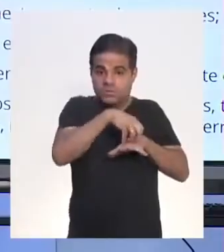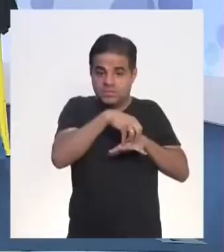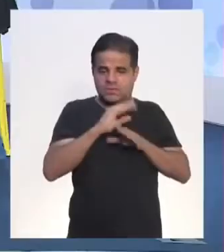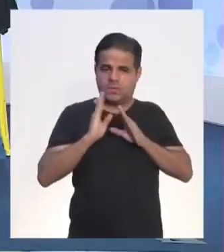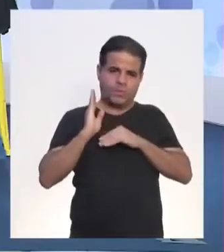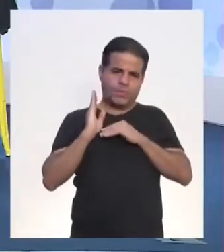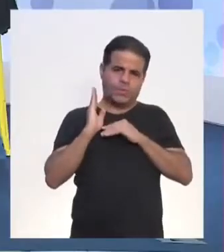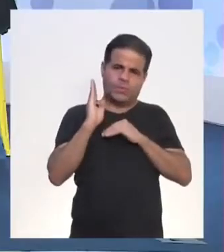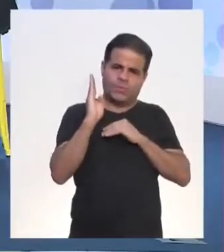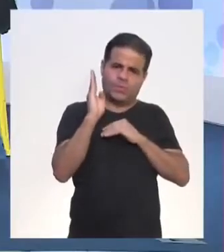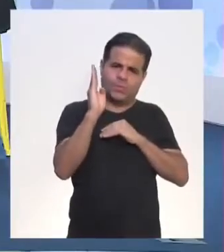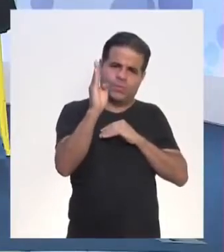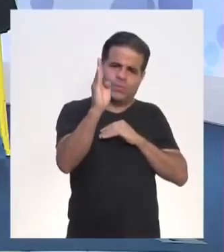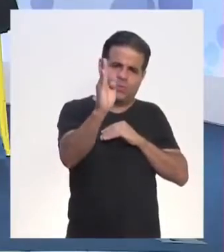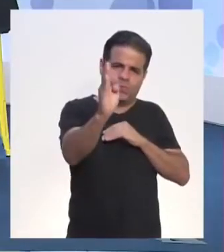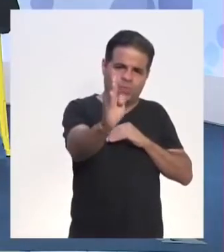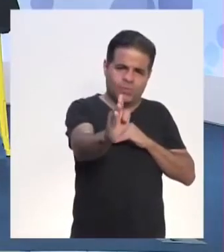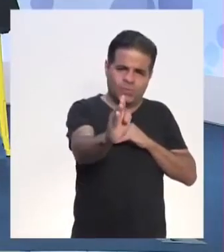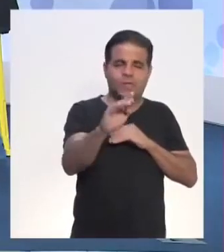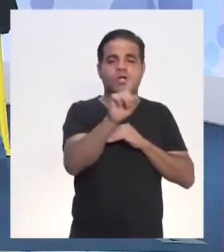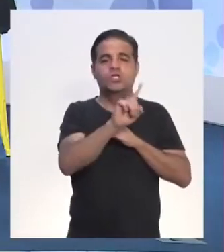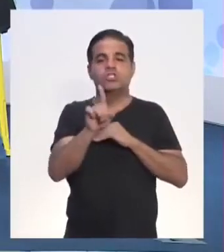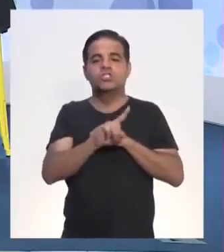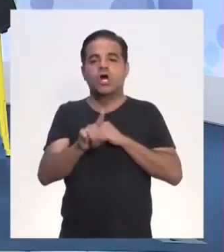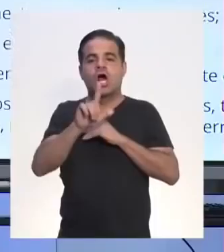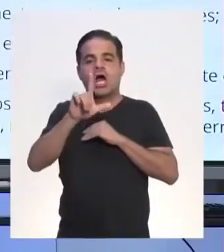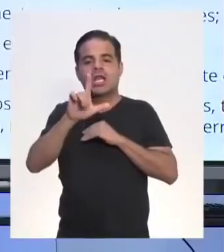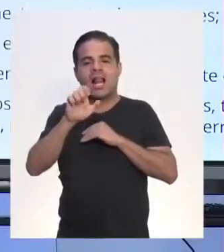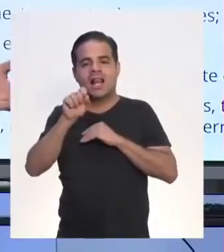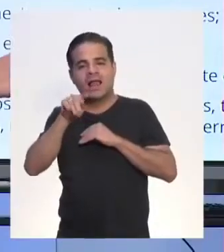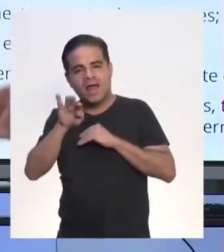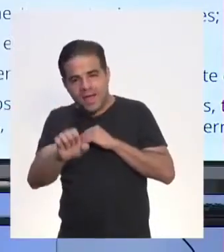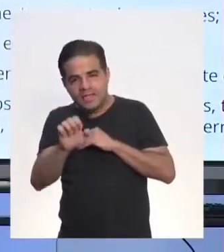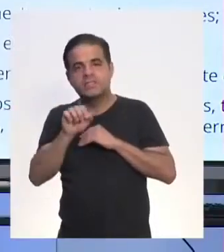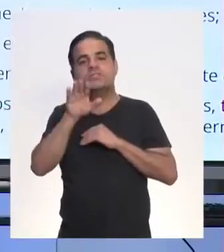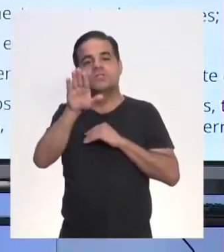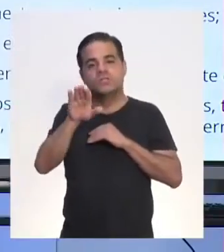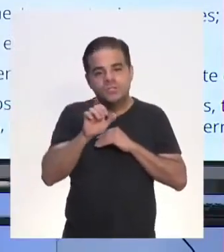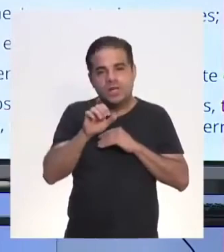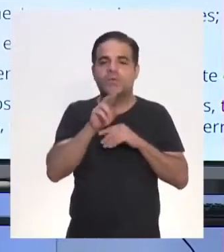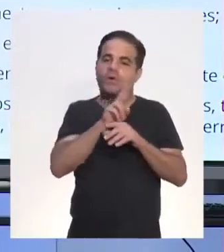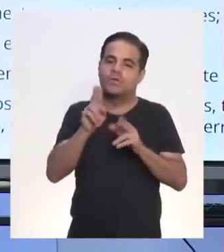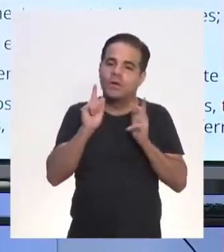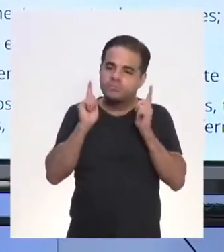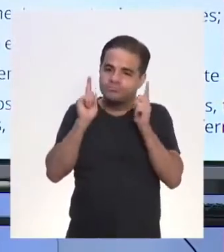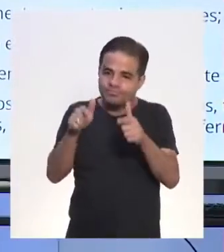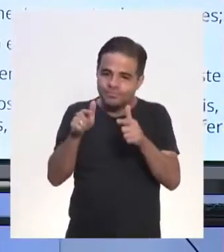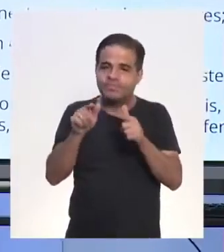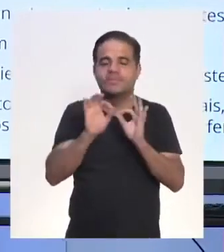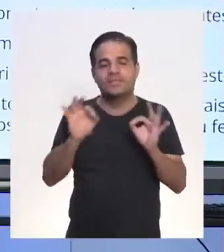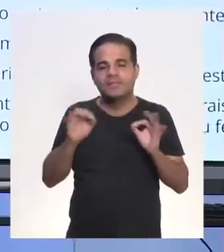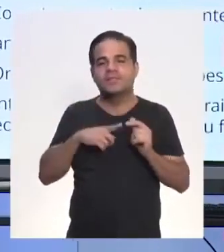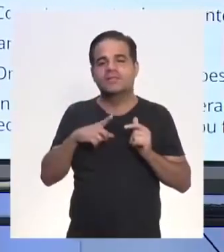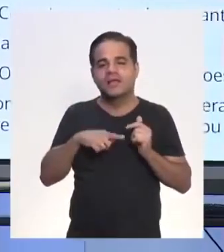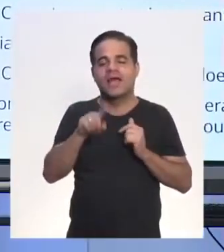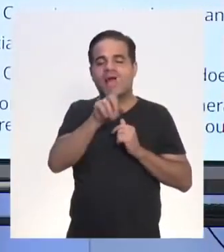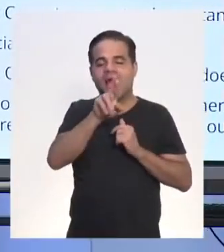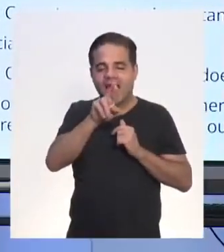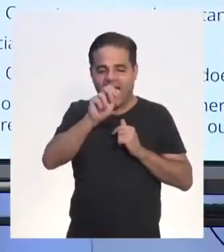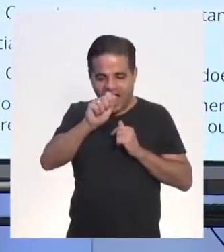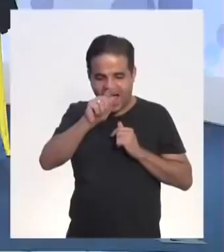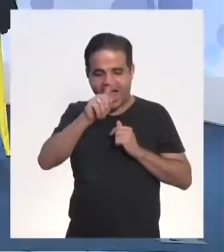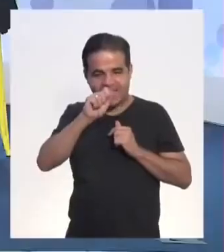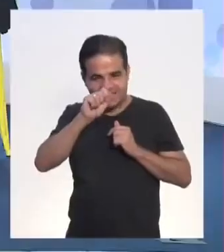linha reta, e vai para a direção leste aqui da nossa capital, chamada carinhosamente de Radial